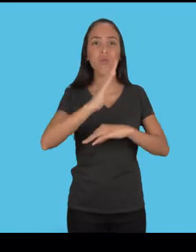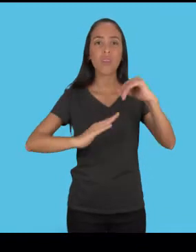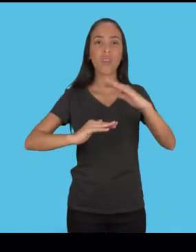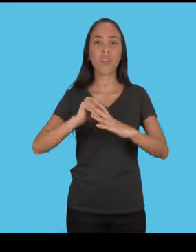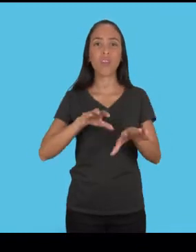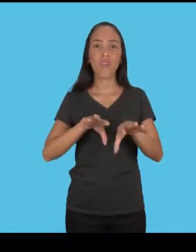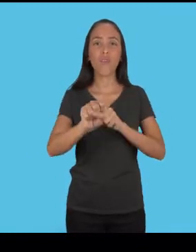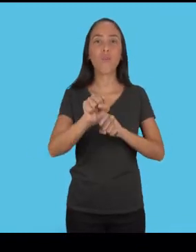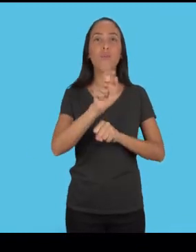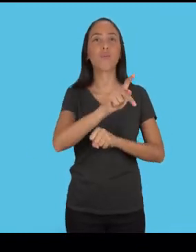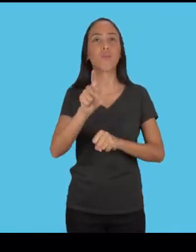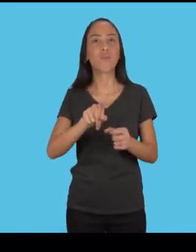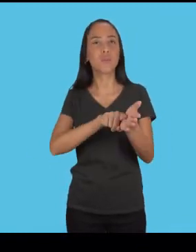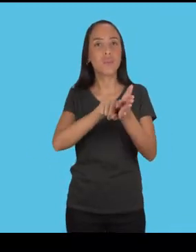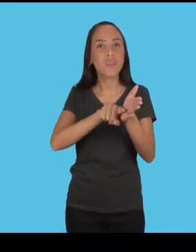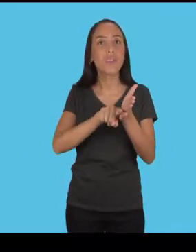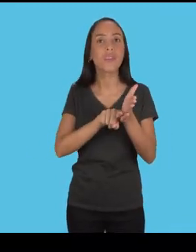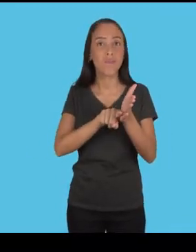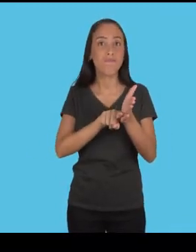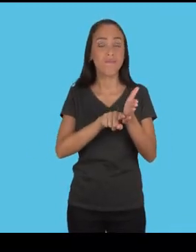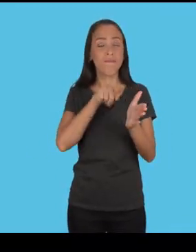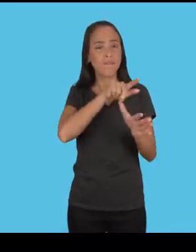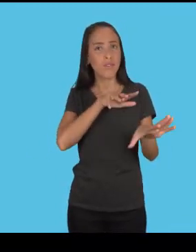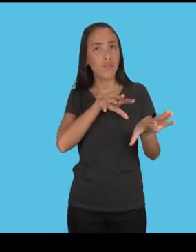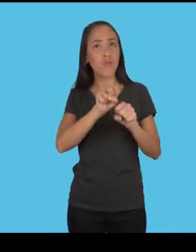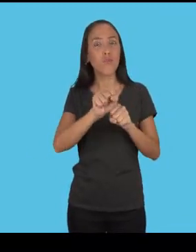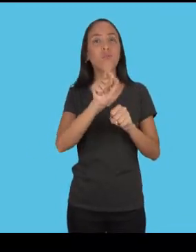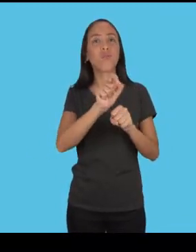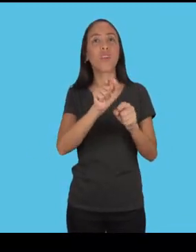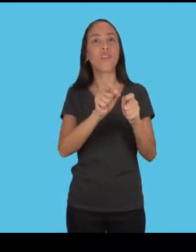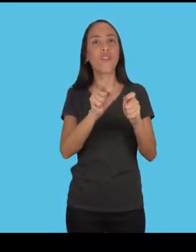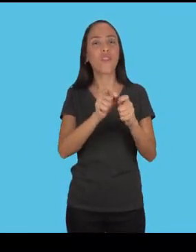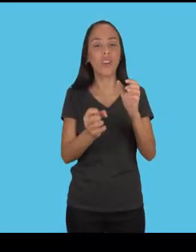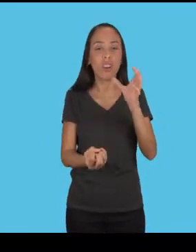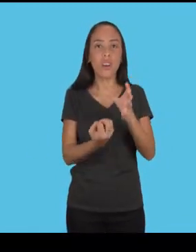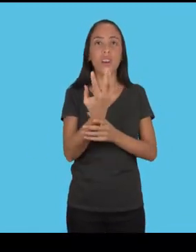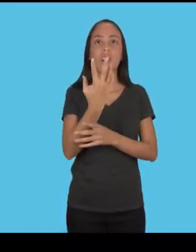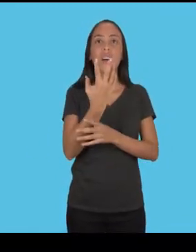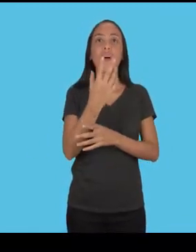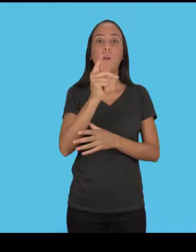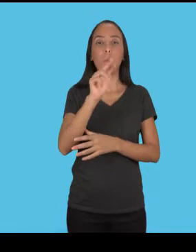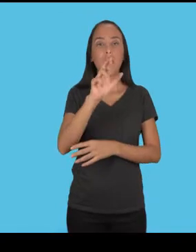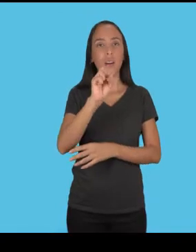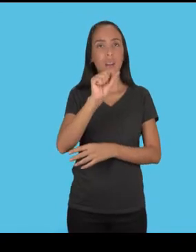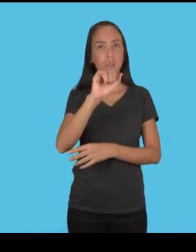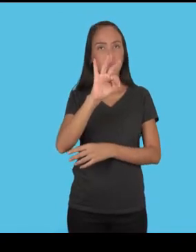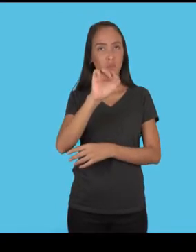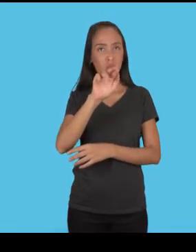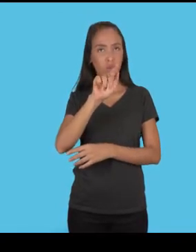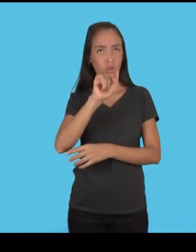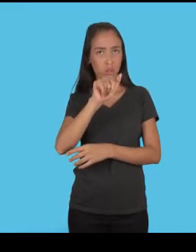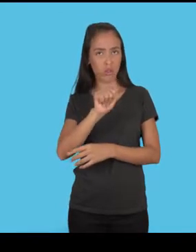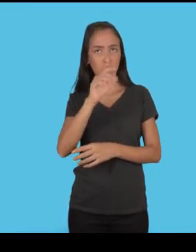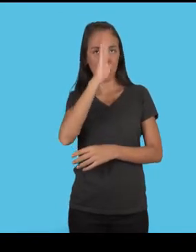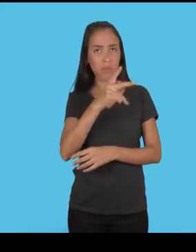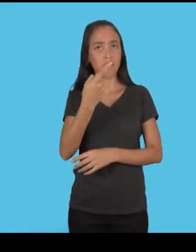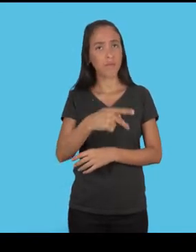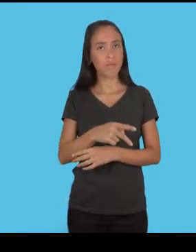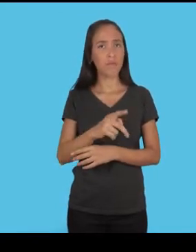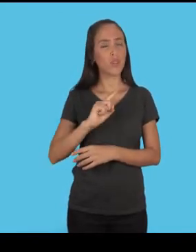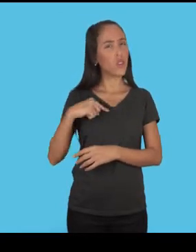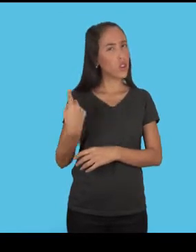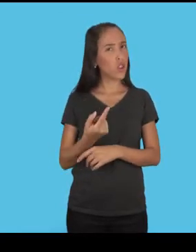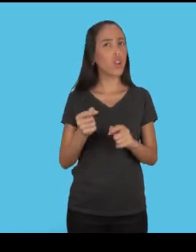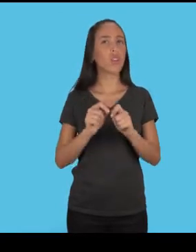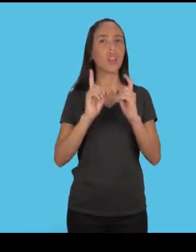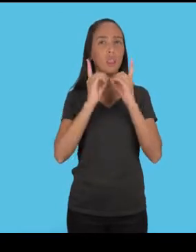professores e pesquisadores que formaram a parasitologia brasileira, né? Todos nós do departamento sofremos